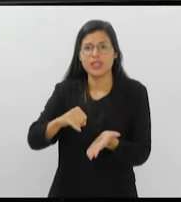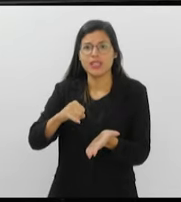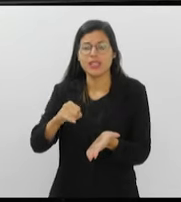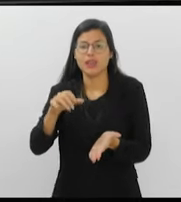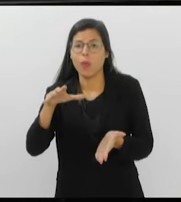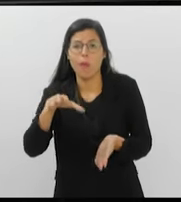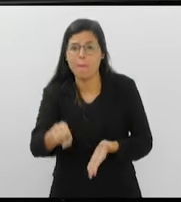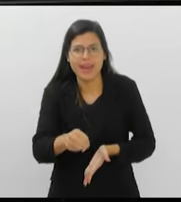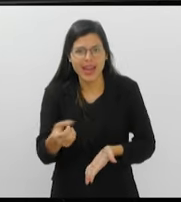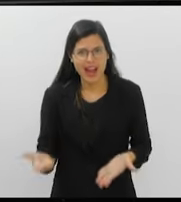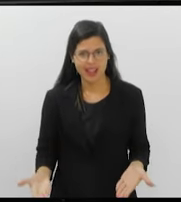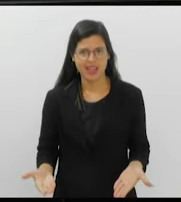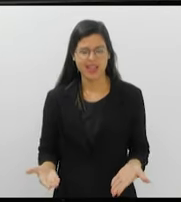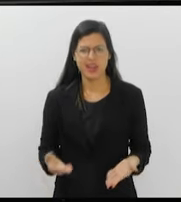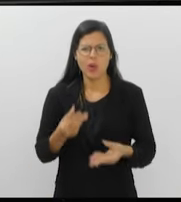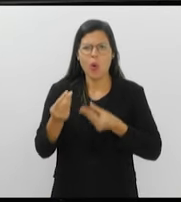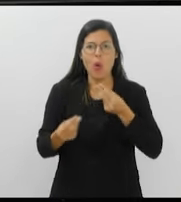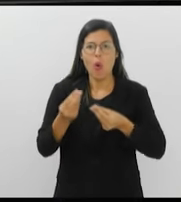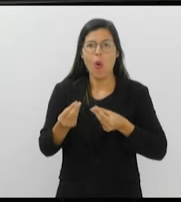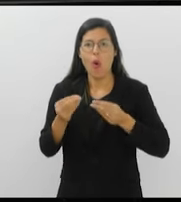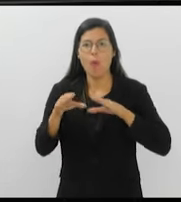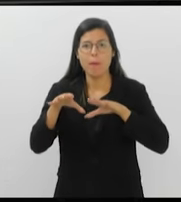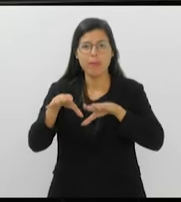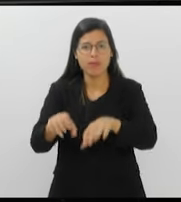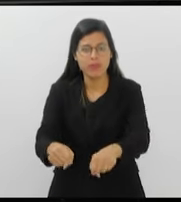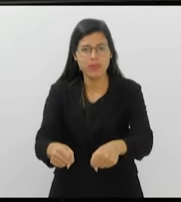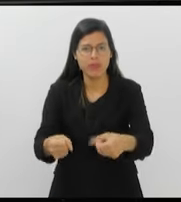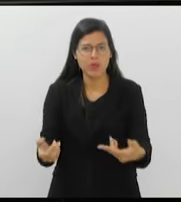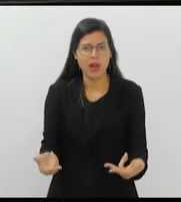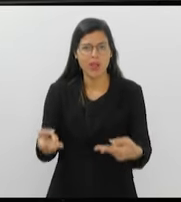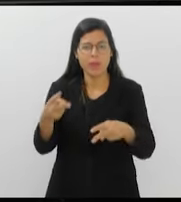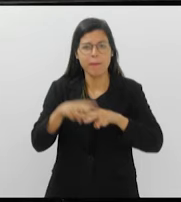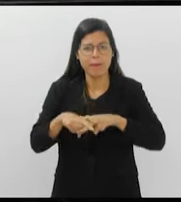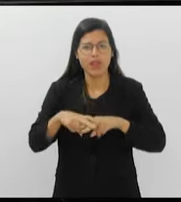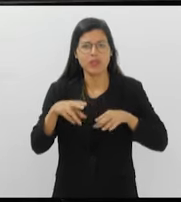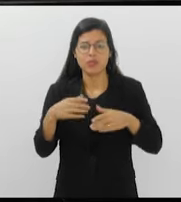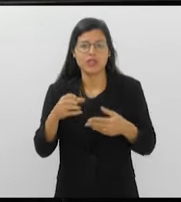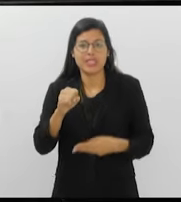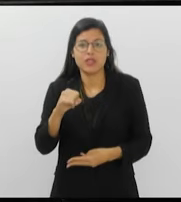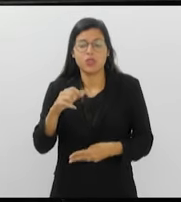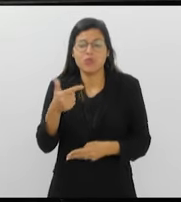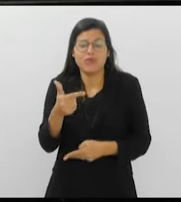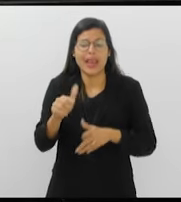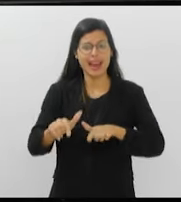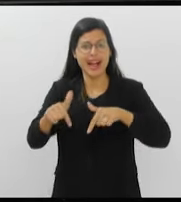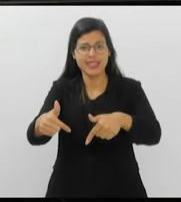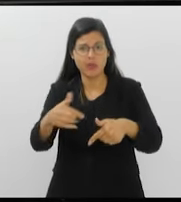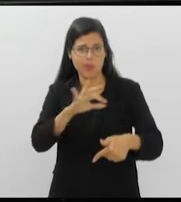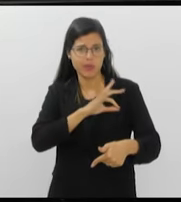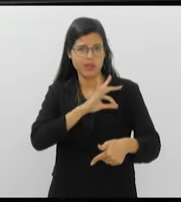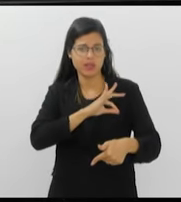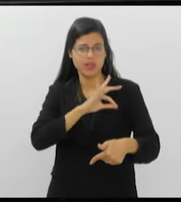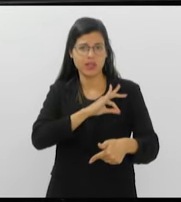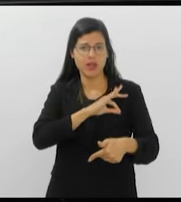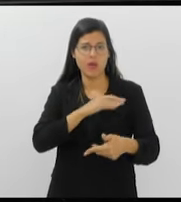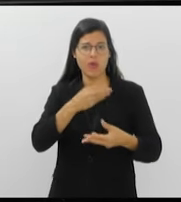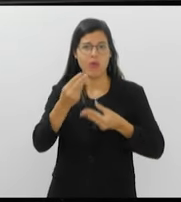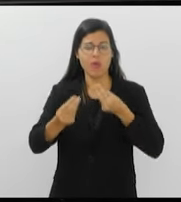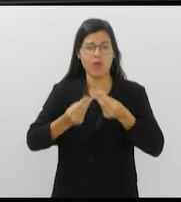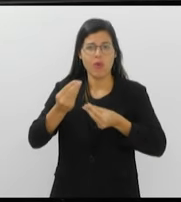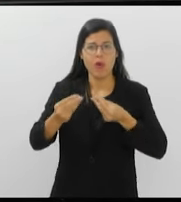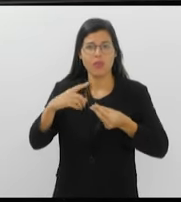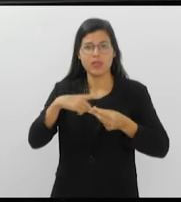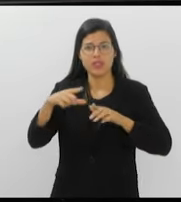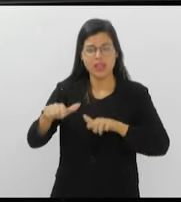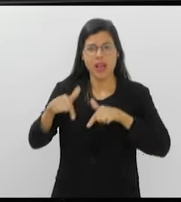capturado? E como ele vai ser capturado se não houver operação policial? E como vai haver